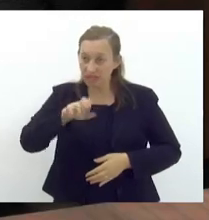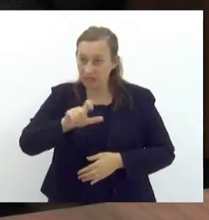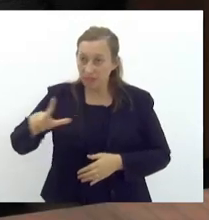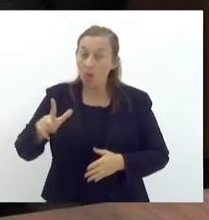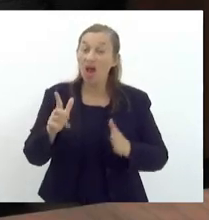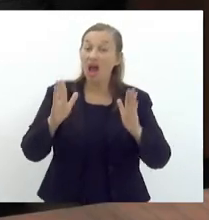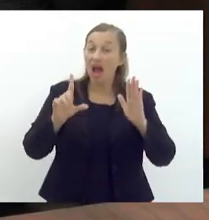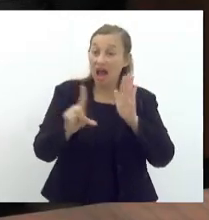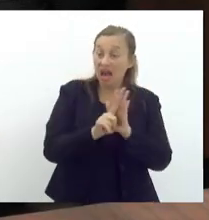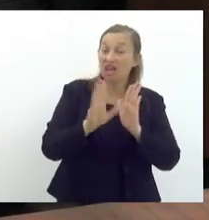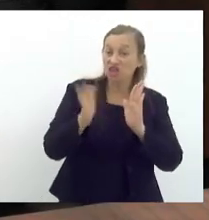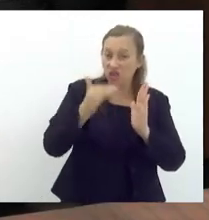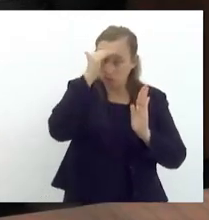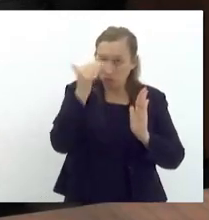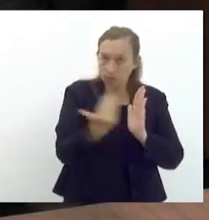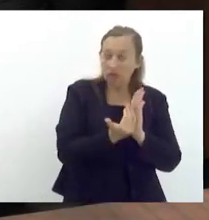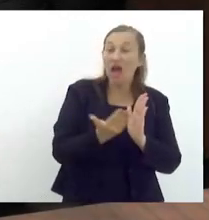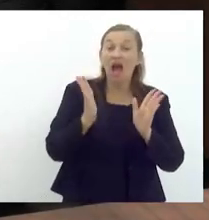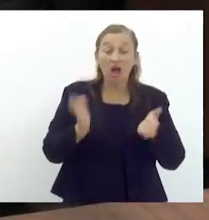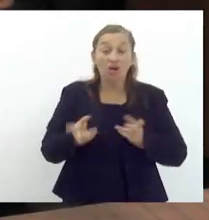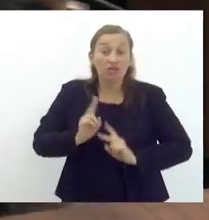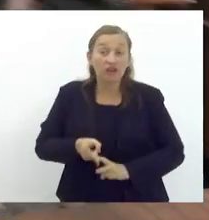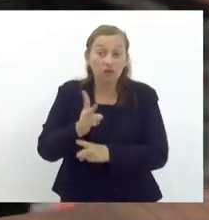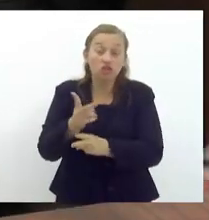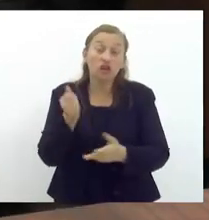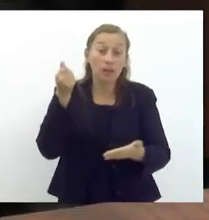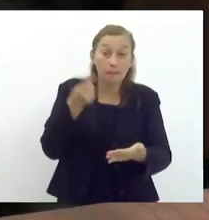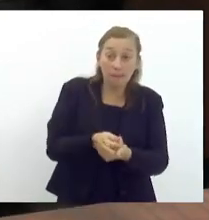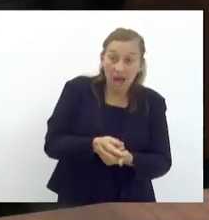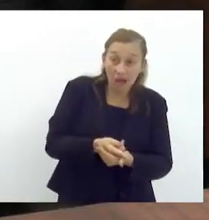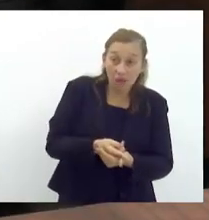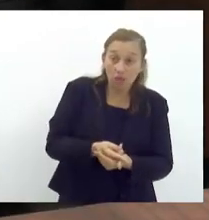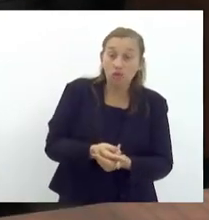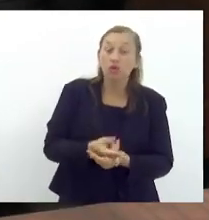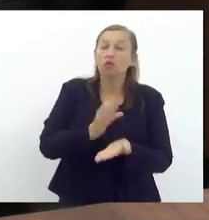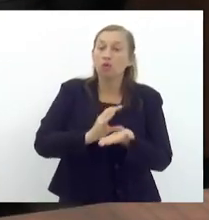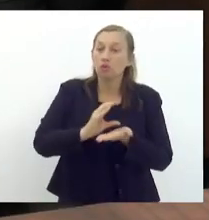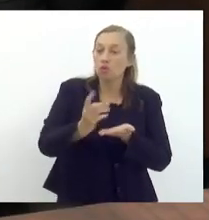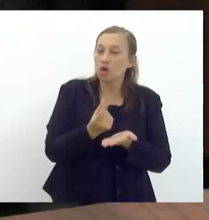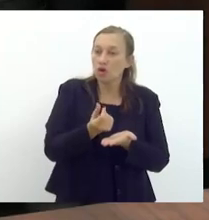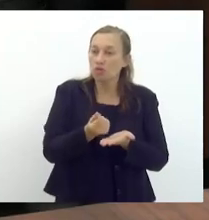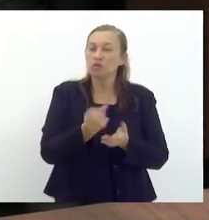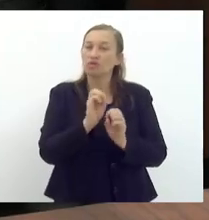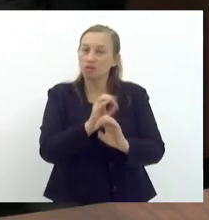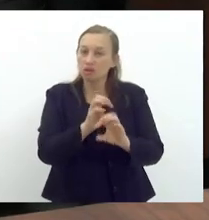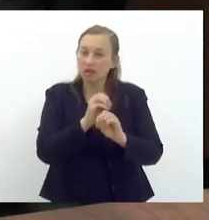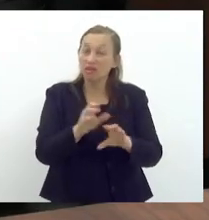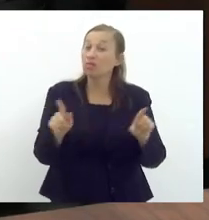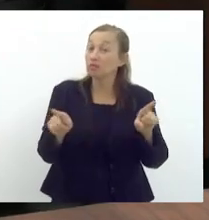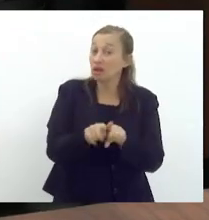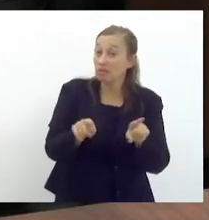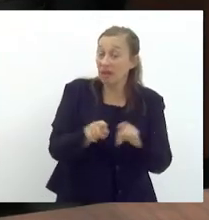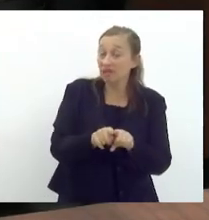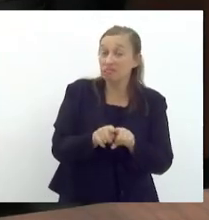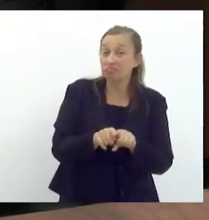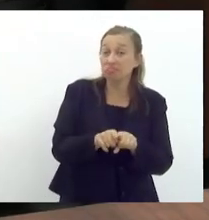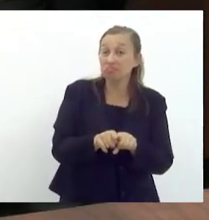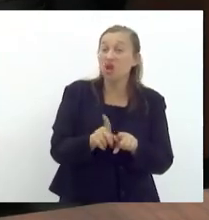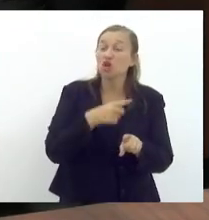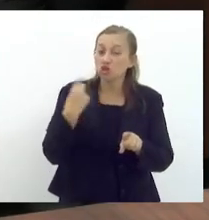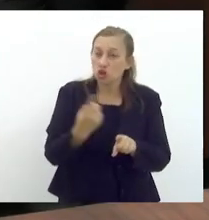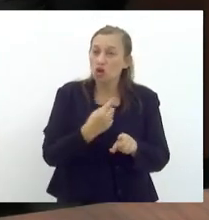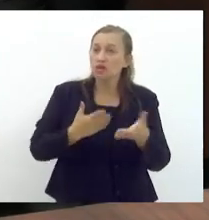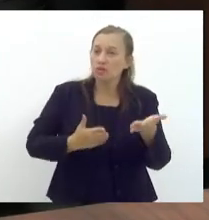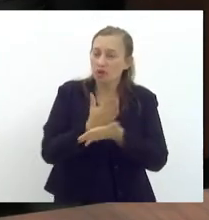agora vai continuar sendo pago com os recursos da educação além disso a gente